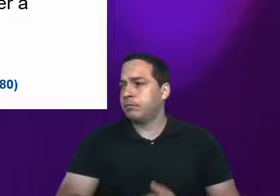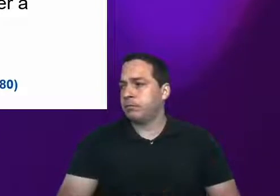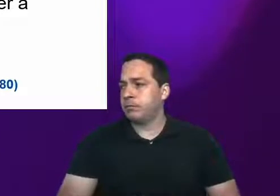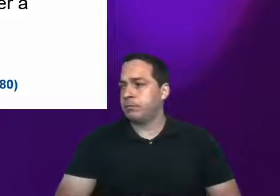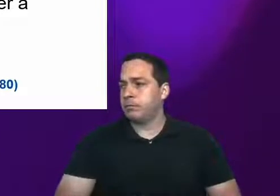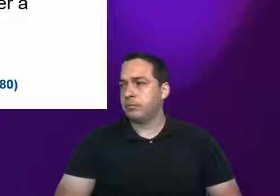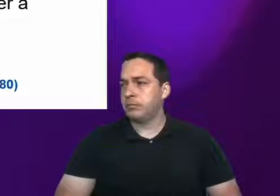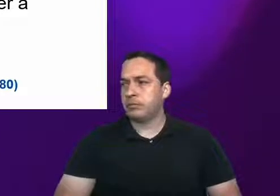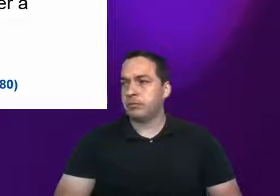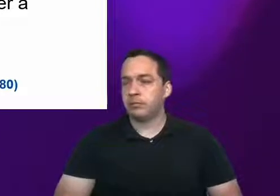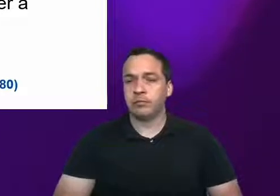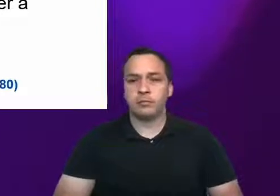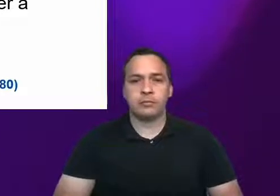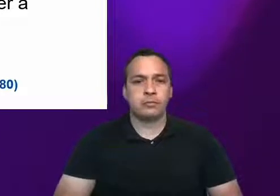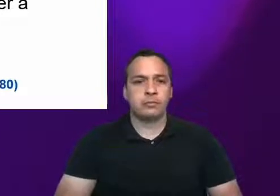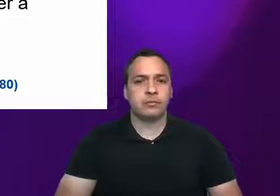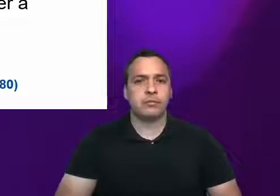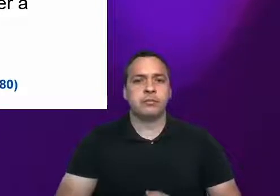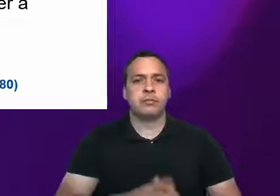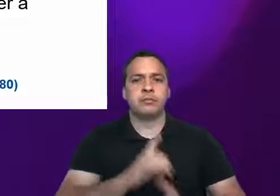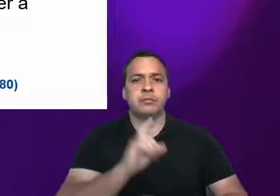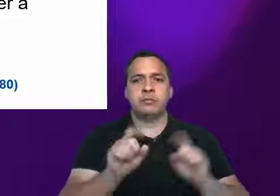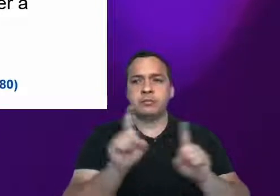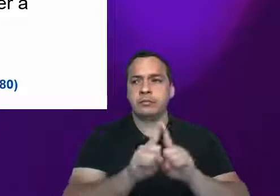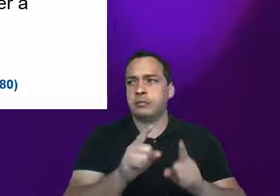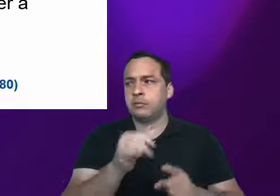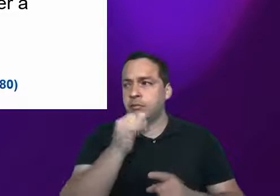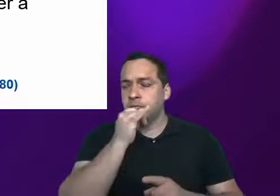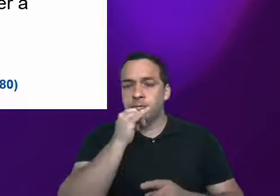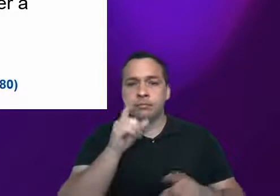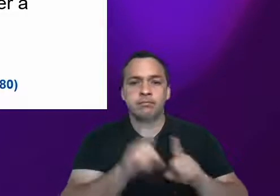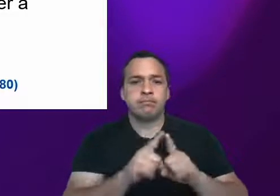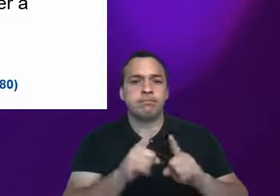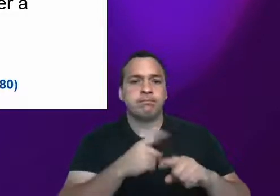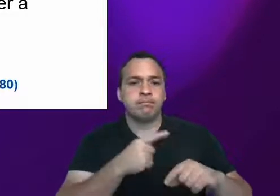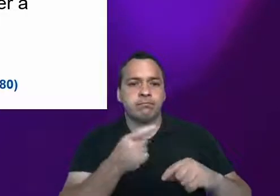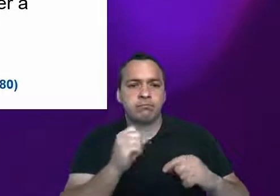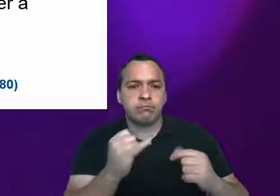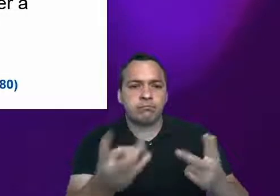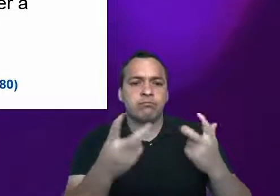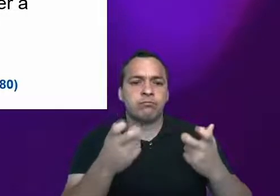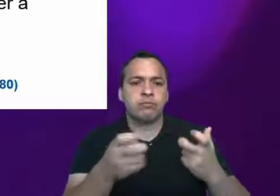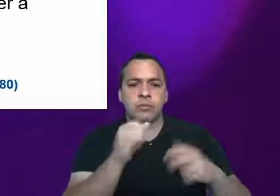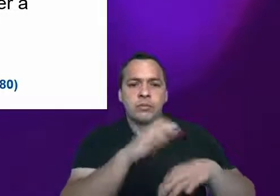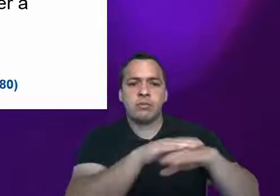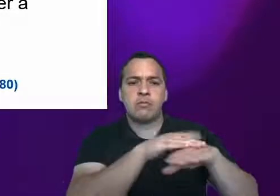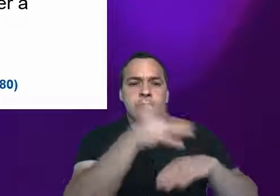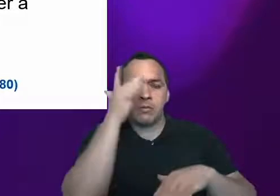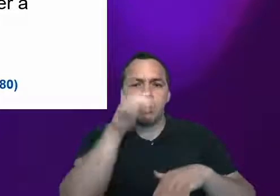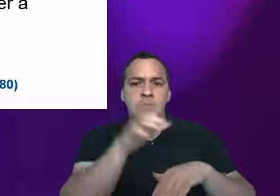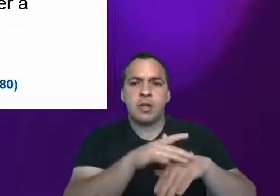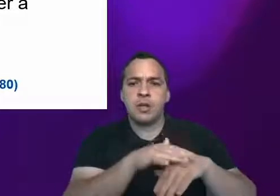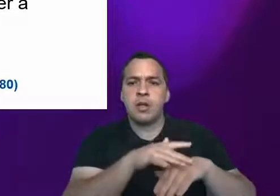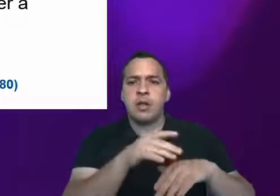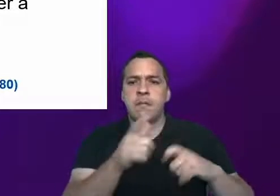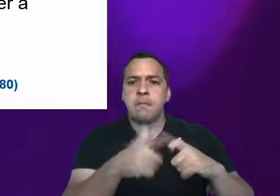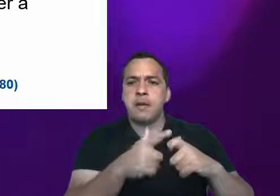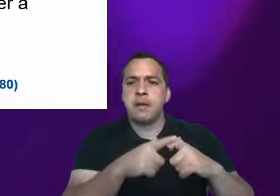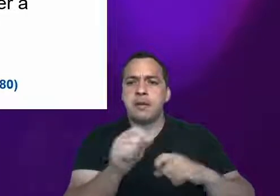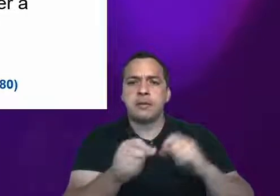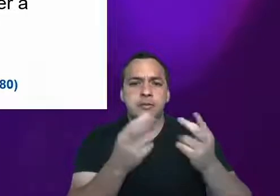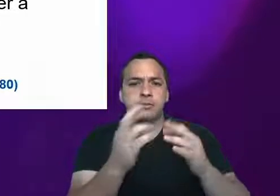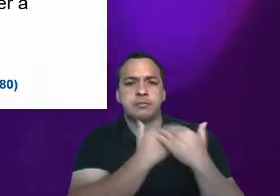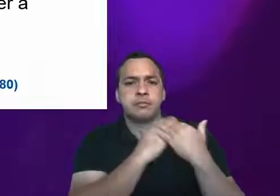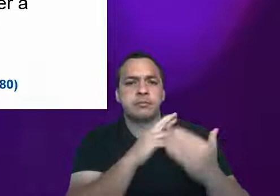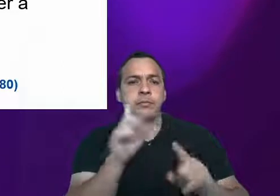mas sim em função hepática e a presença de sintomas. A decisão deve ser tomada pelo médico responsável, pelo conselho, com base em